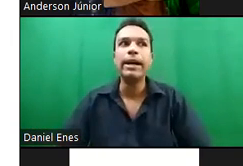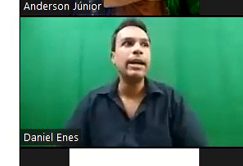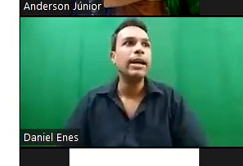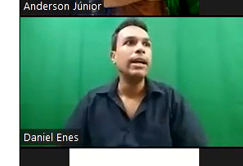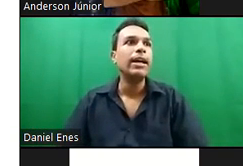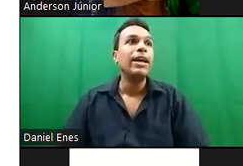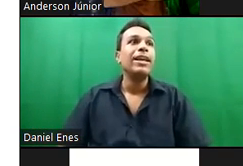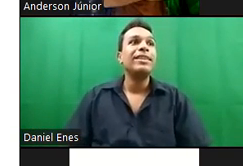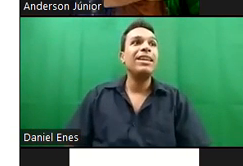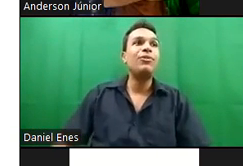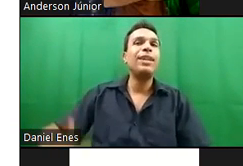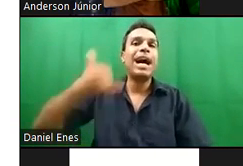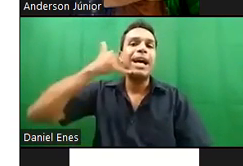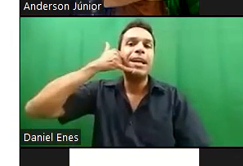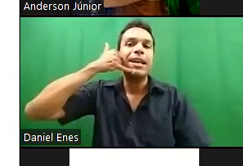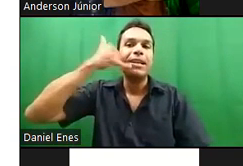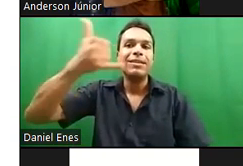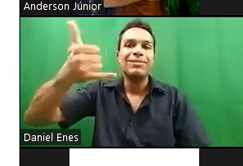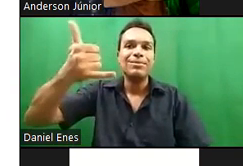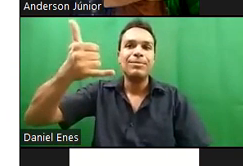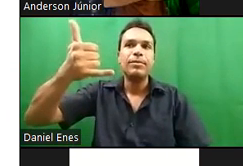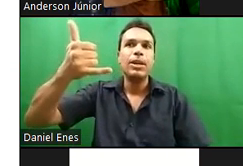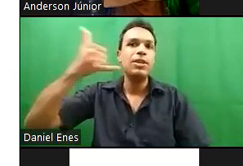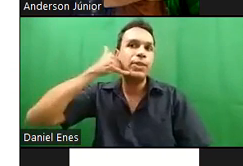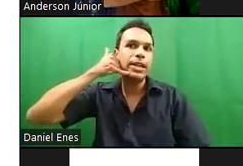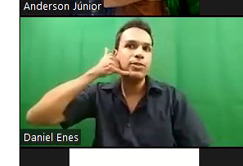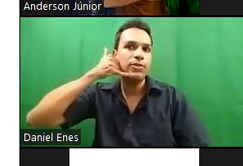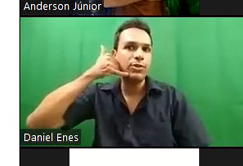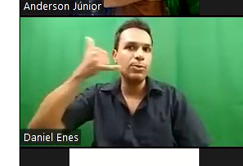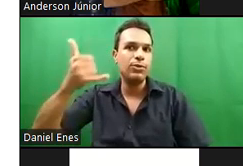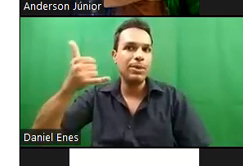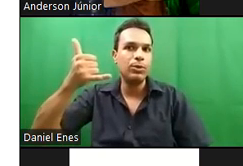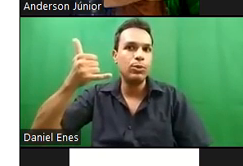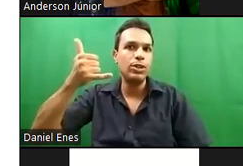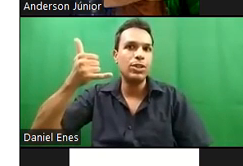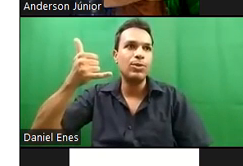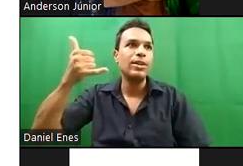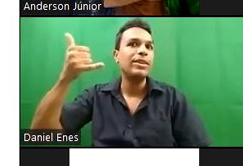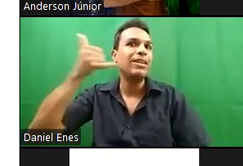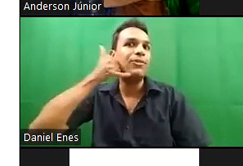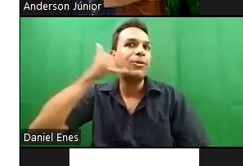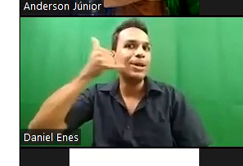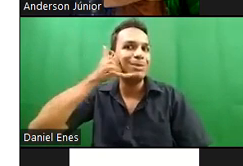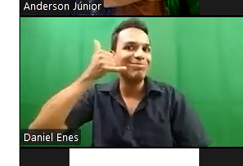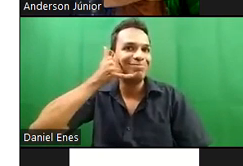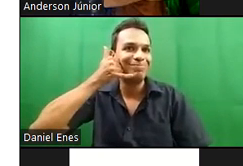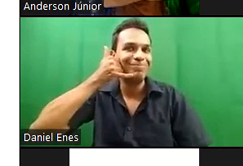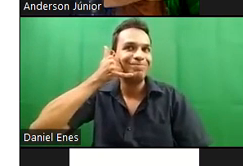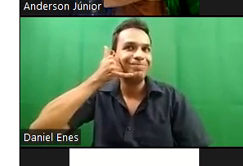roubar, telefonar. Olha a diferença. Só faço um movimento único.